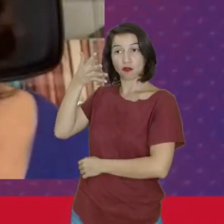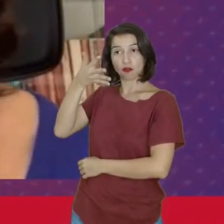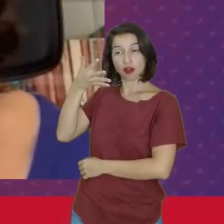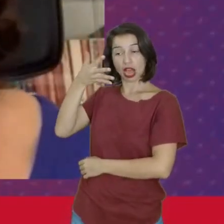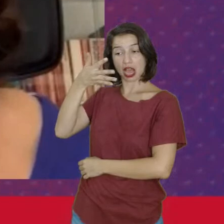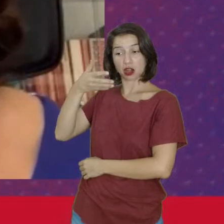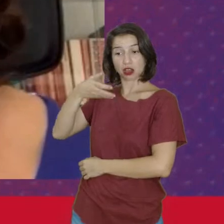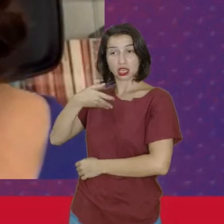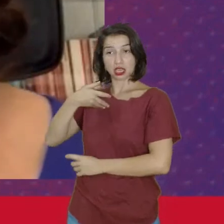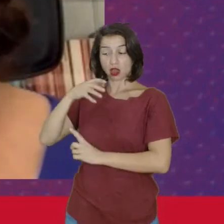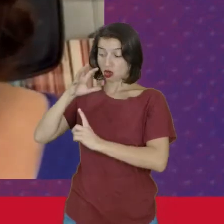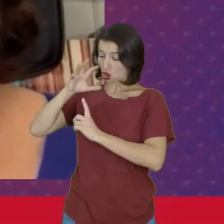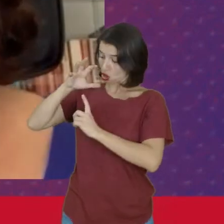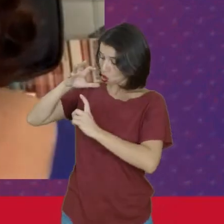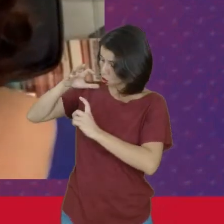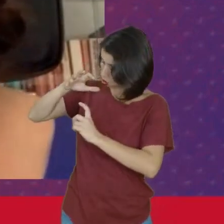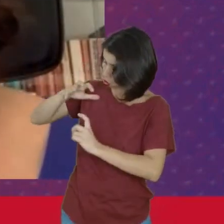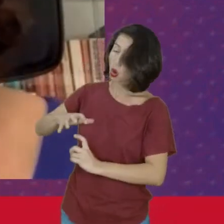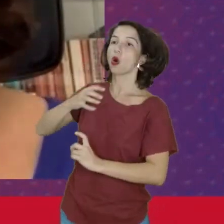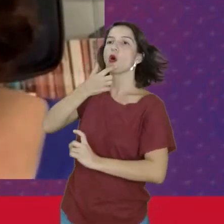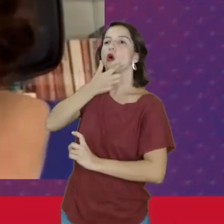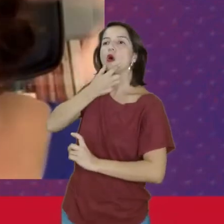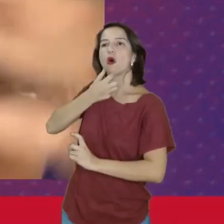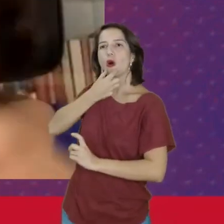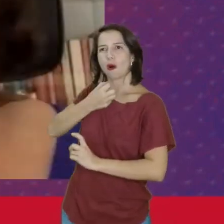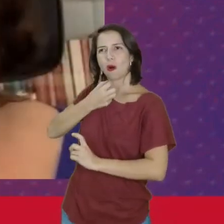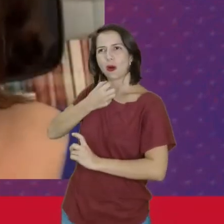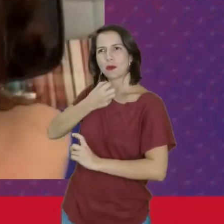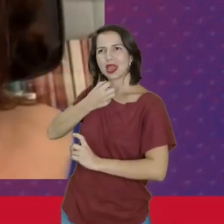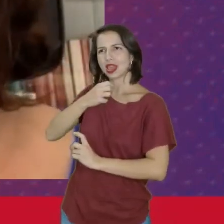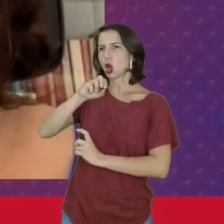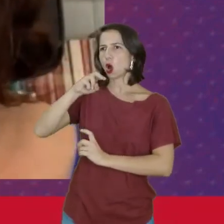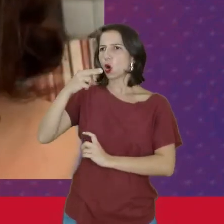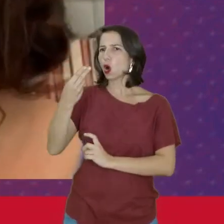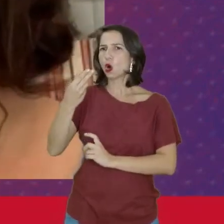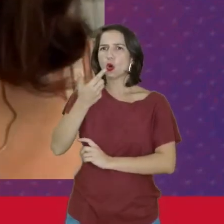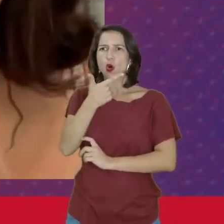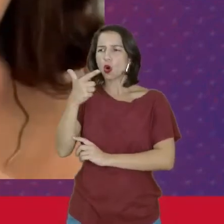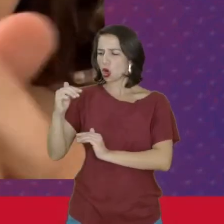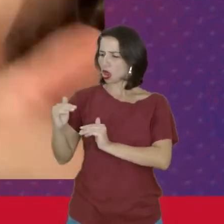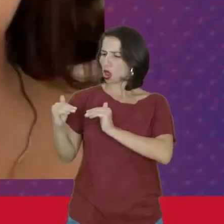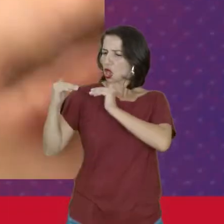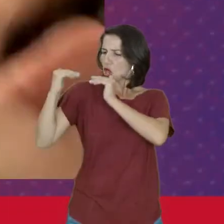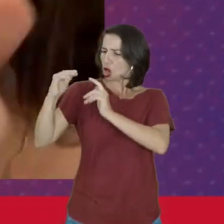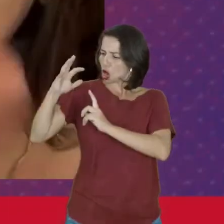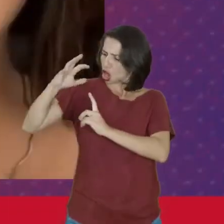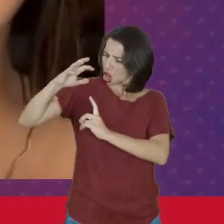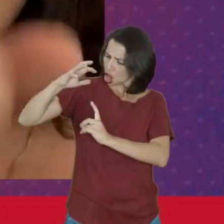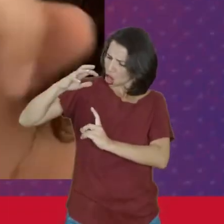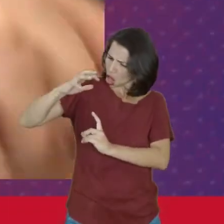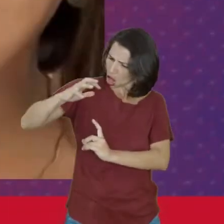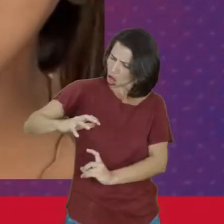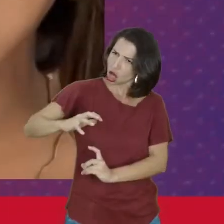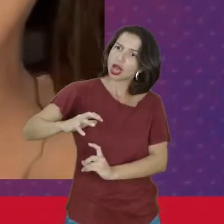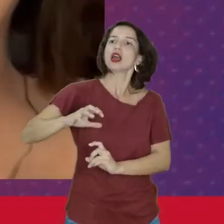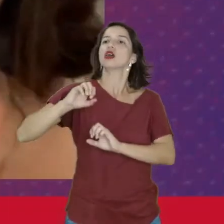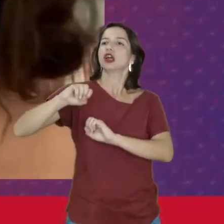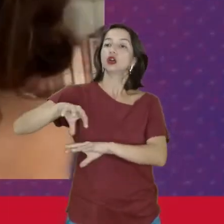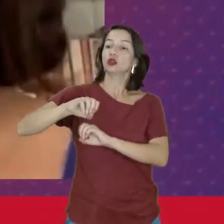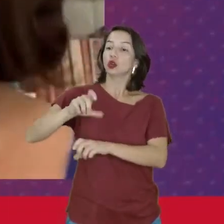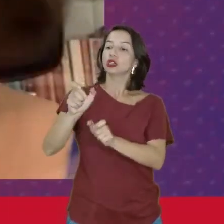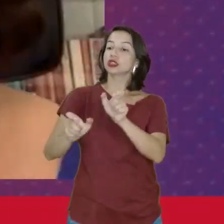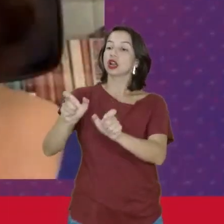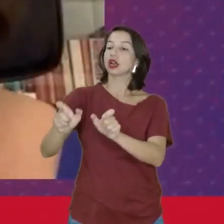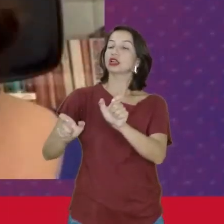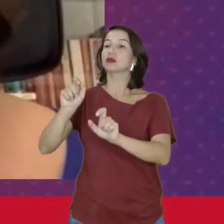força de poder sem o diálogo, sem o espaço democrático, eu estou educando os cidadãos e as cidadãs para